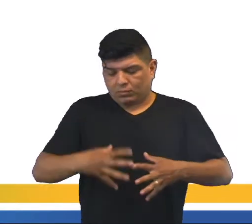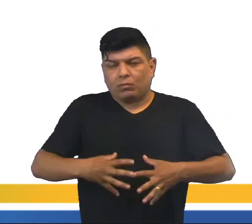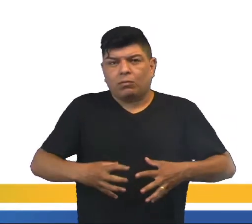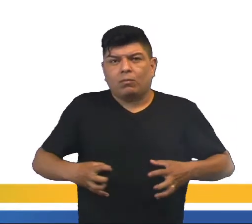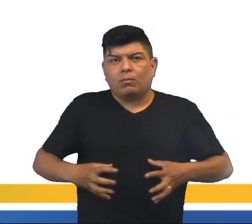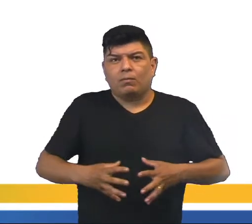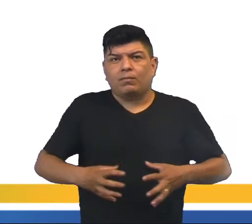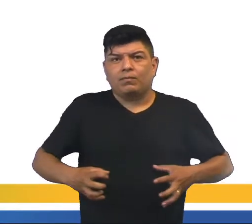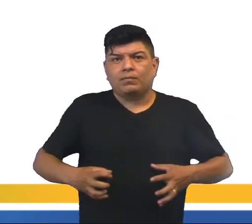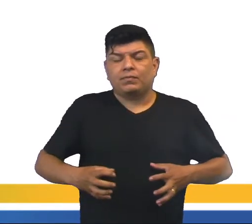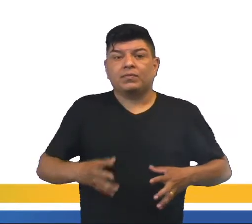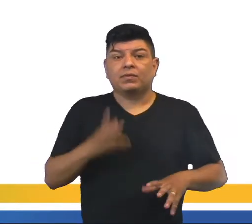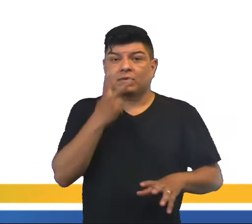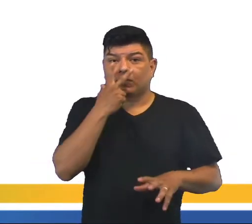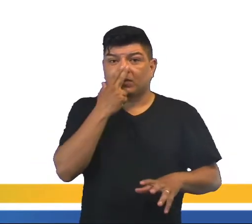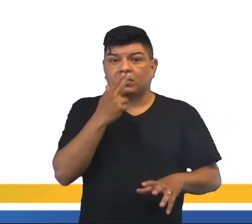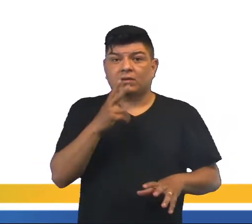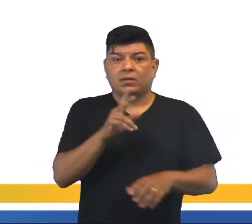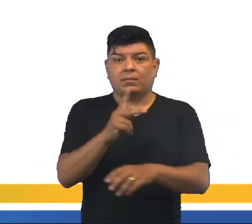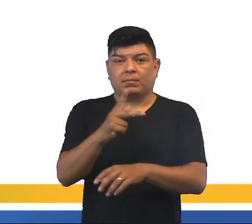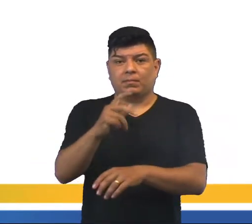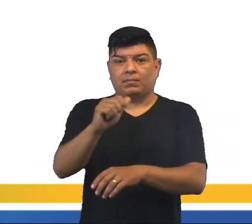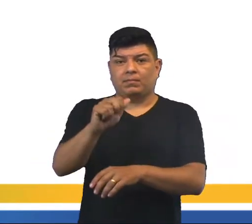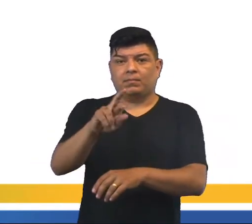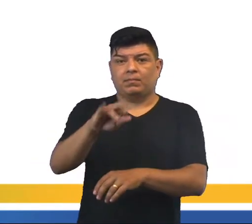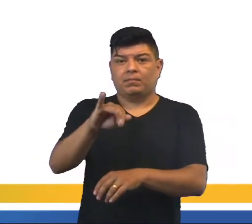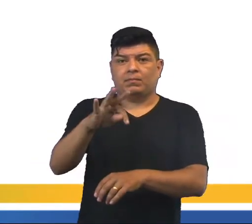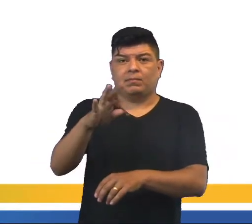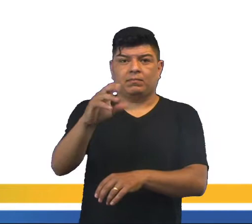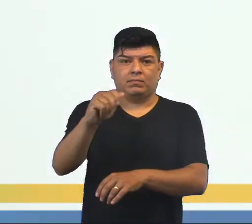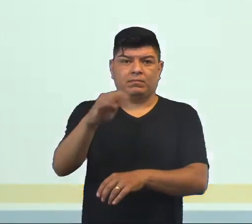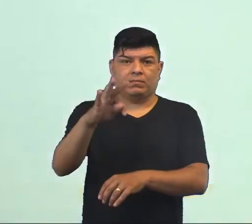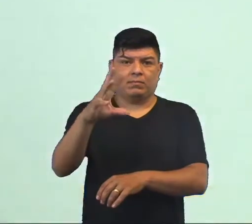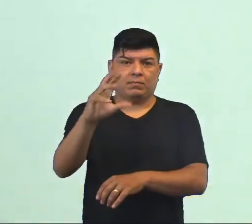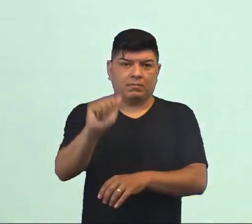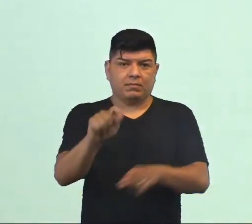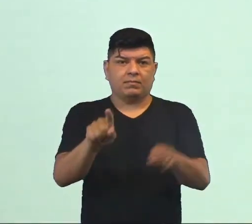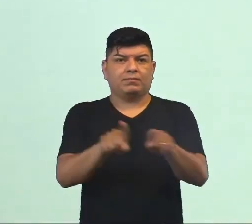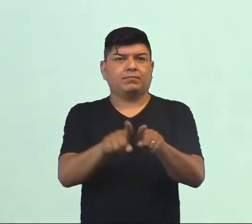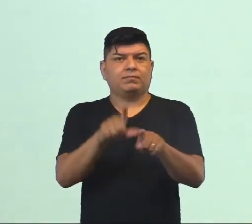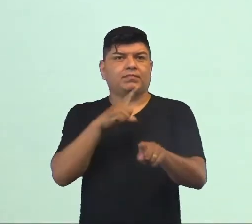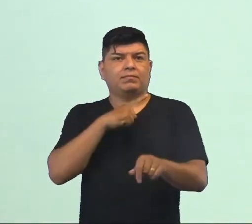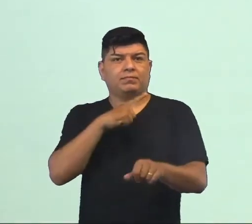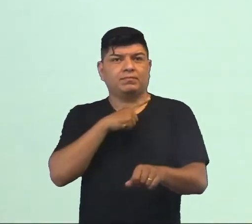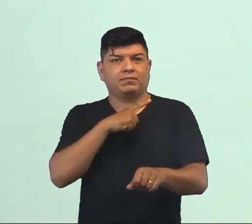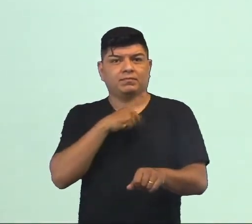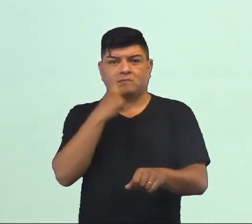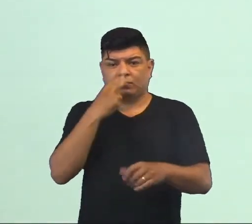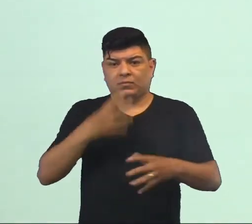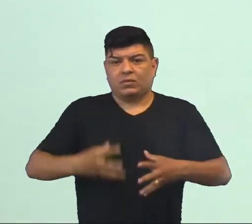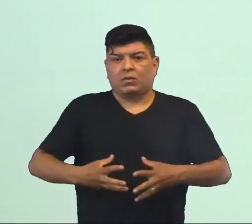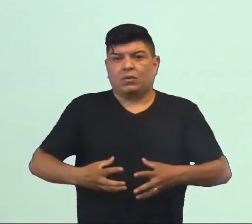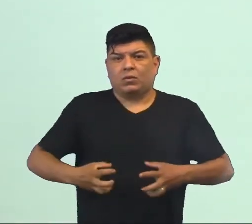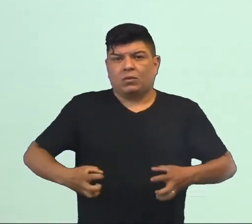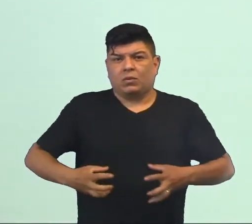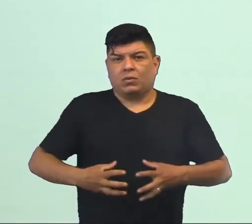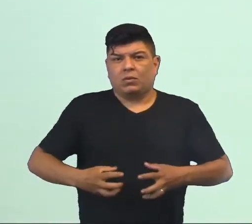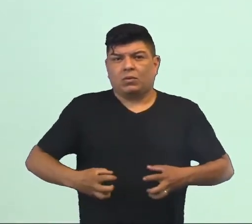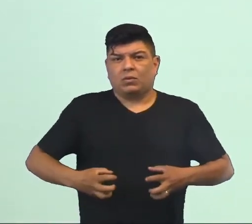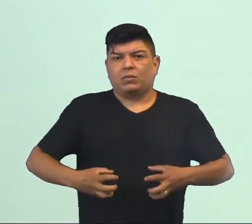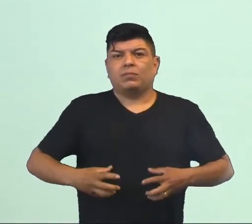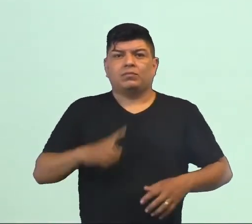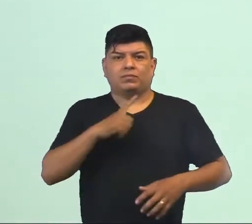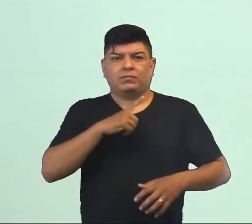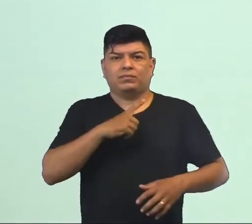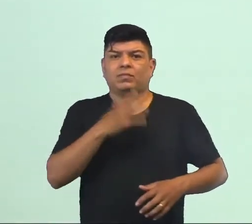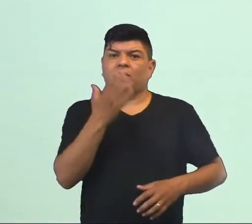chamadas de contrações peristáticas, ou seja, vai ter ali, né, uma contração do músculo para que